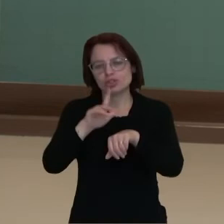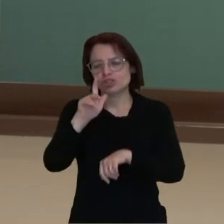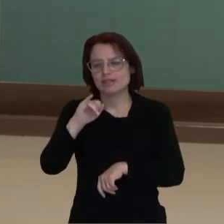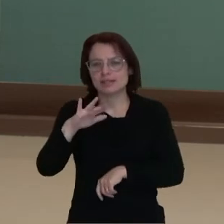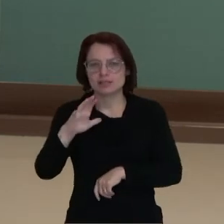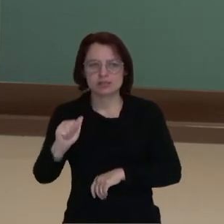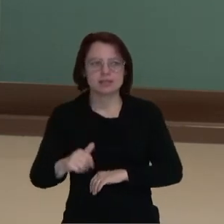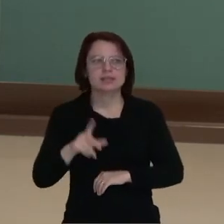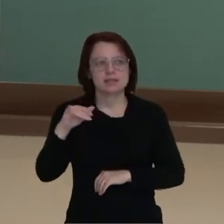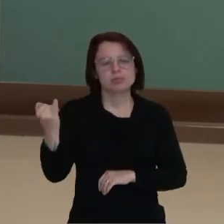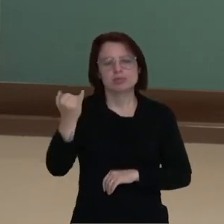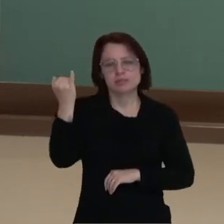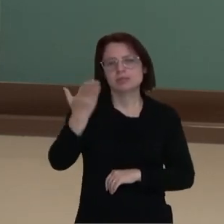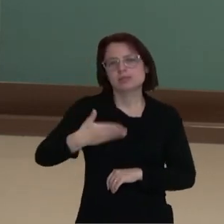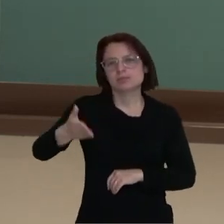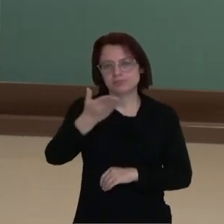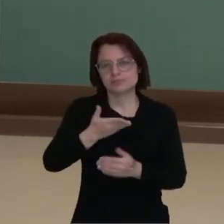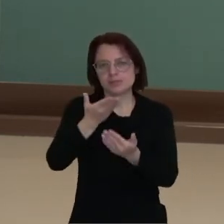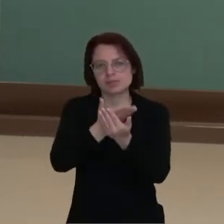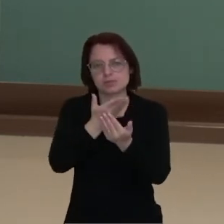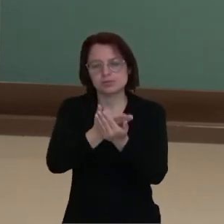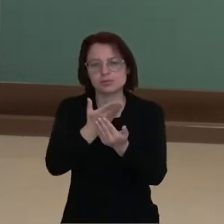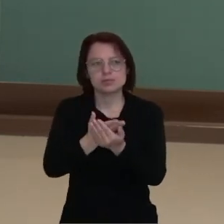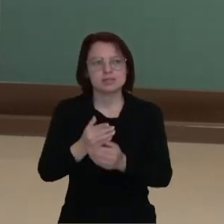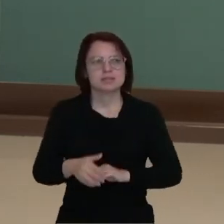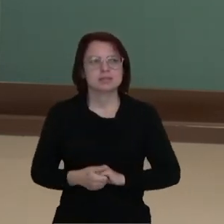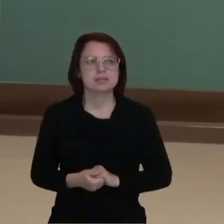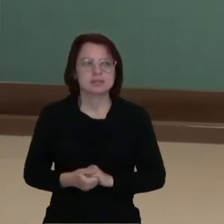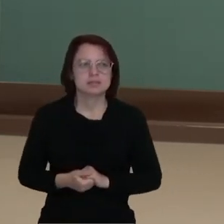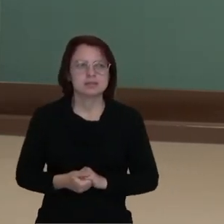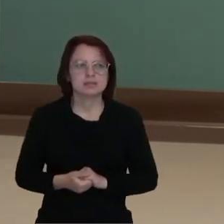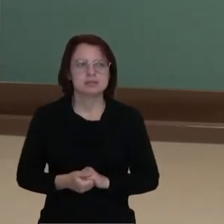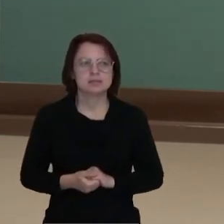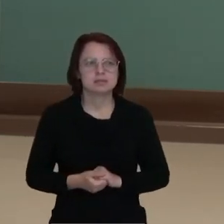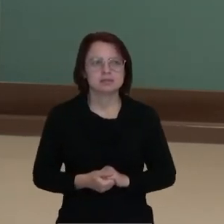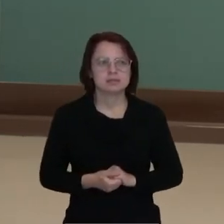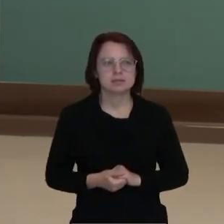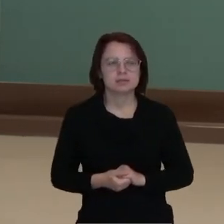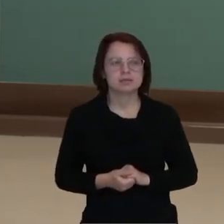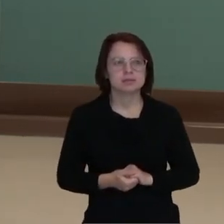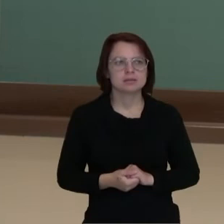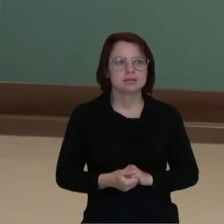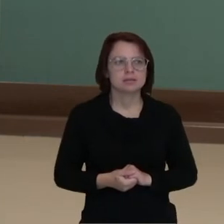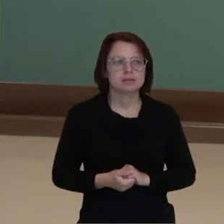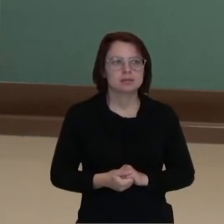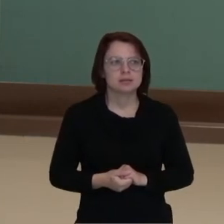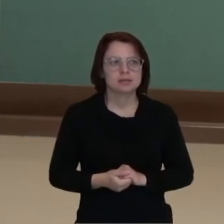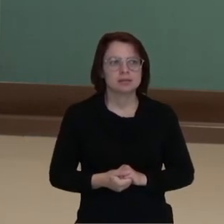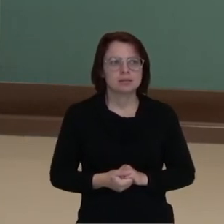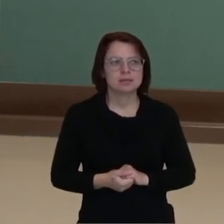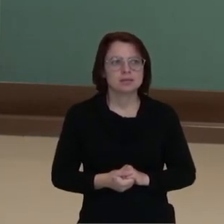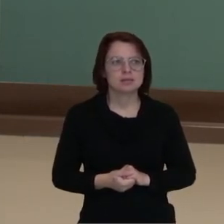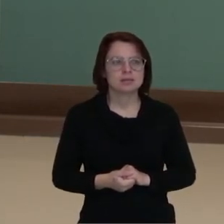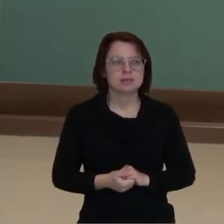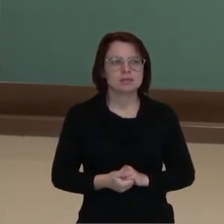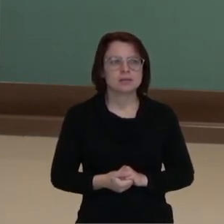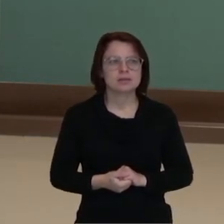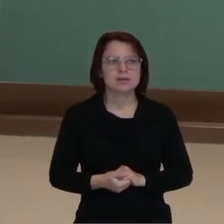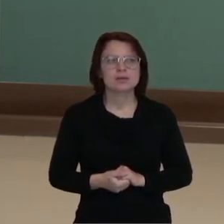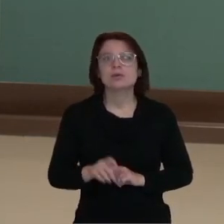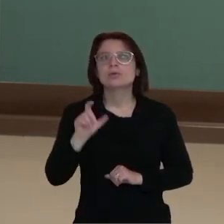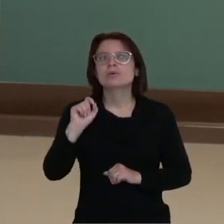para esses estudos, né? Alterações mutagênicas, polissomias e monossomias. Então, olha, o que